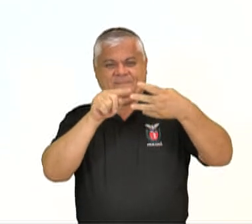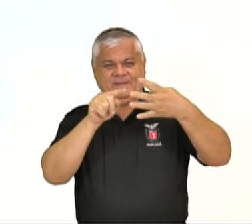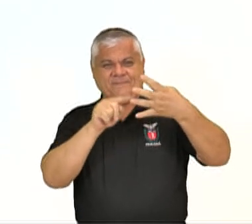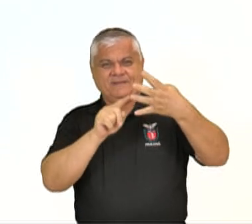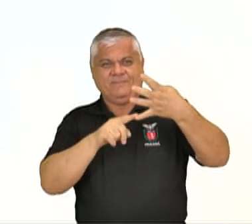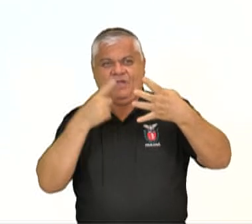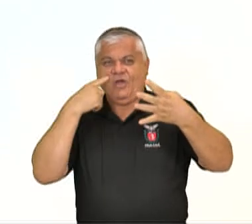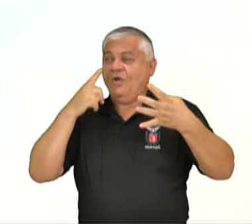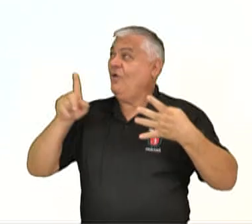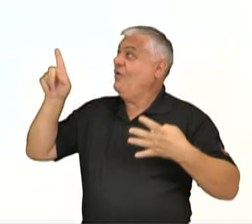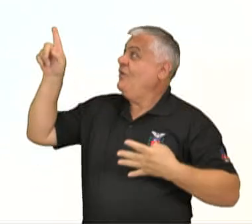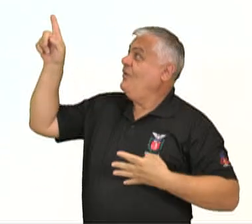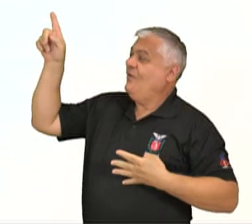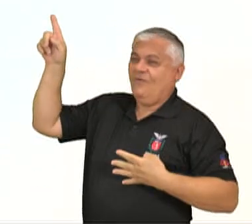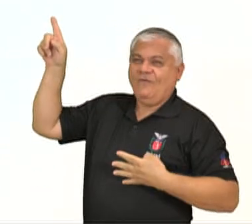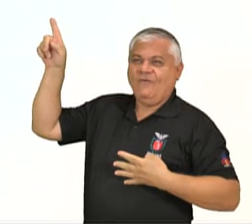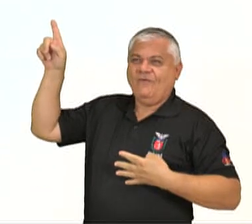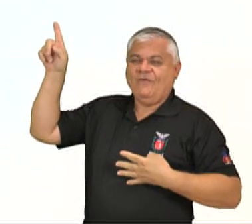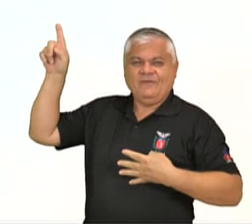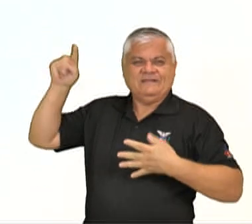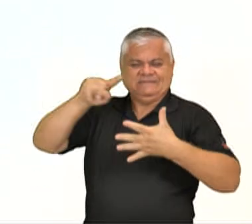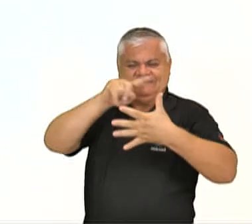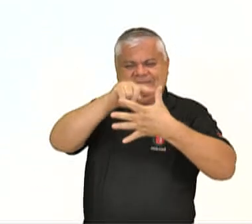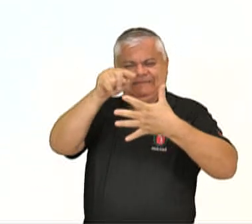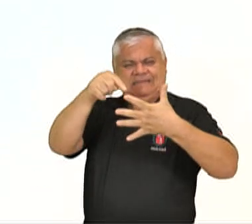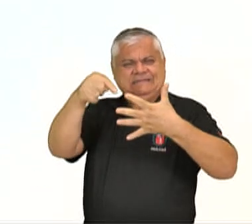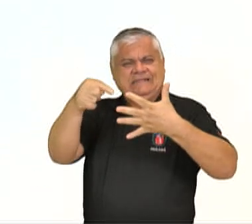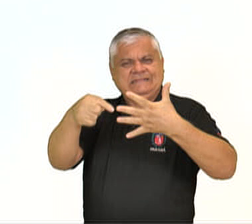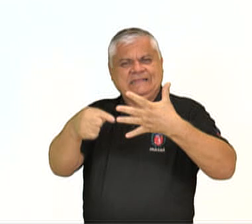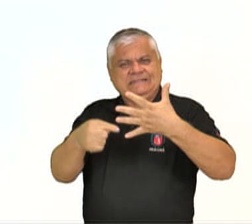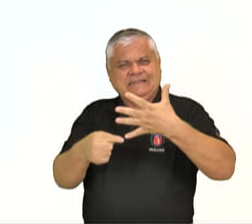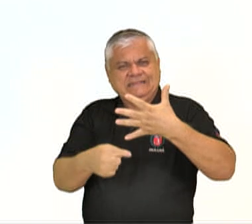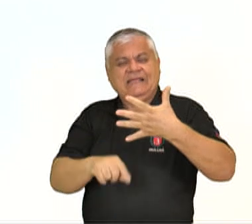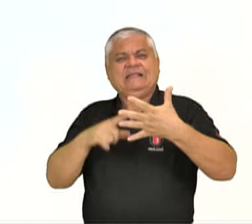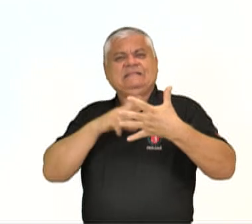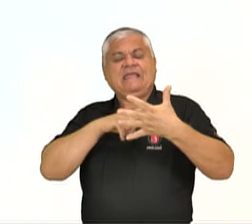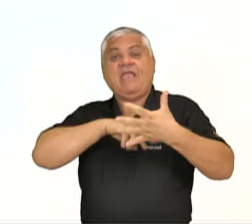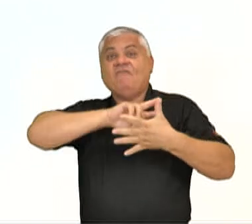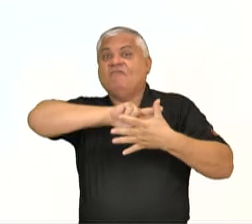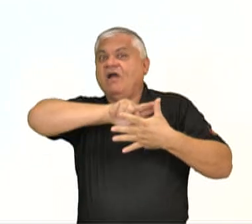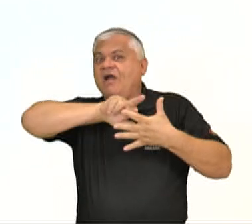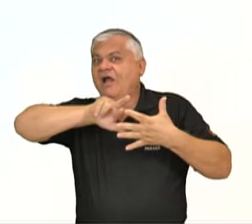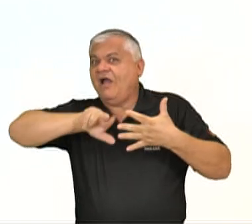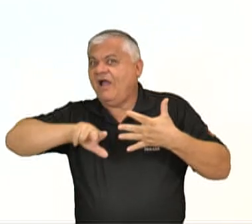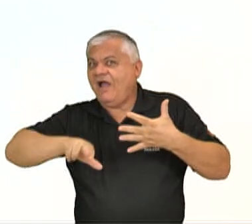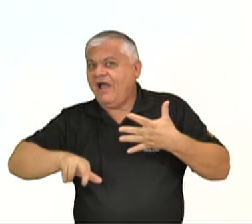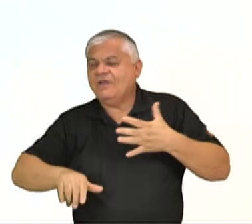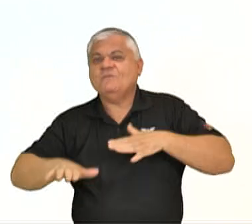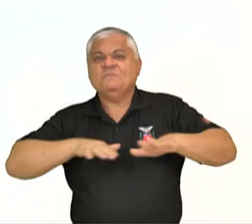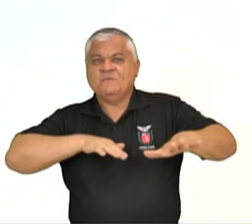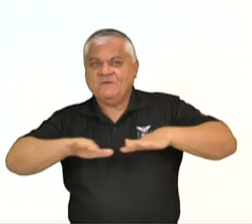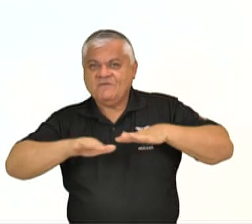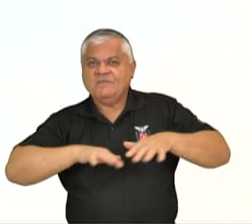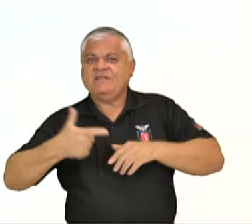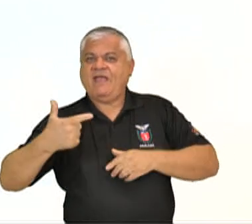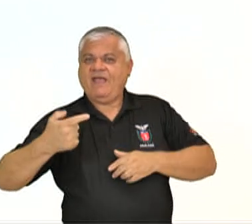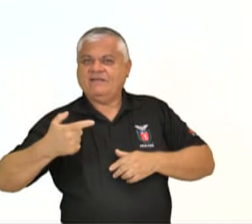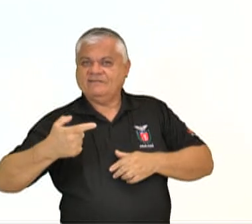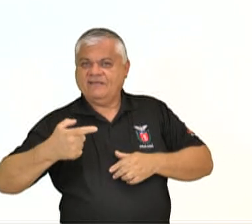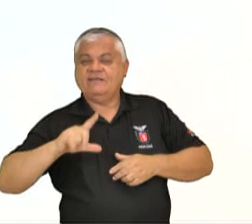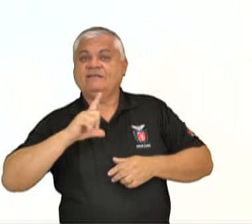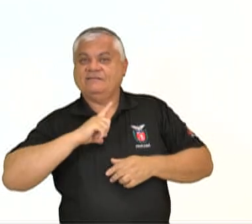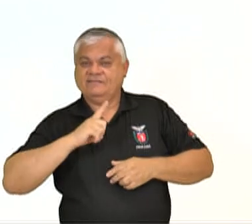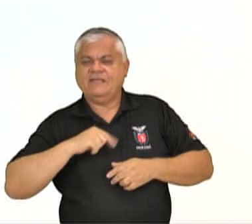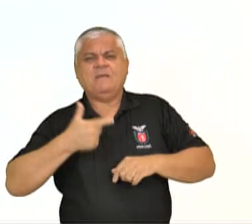de compasso, a ponteira e a chapa de costas, entre outros. Esses são alguns,